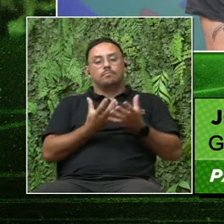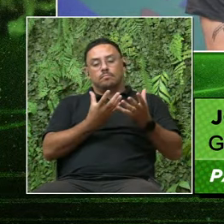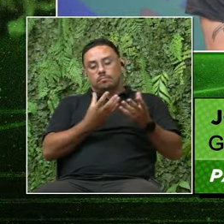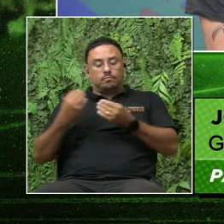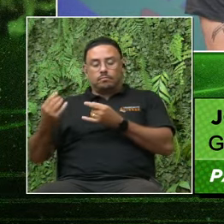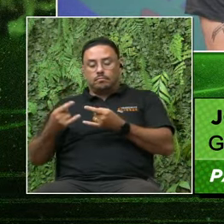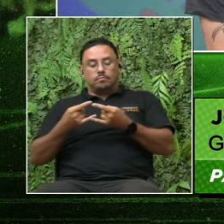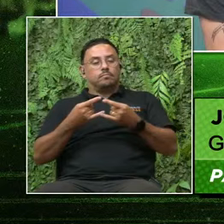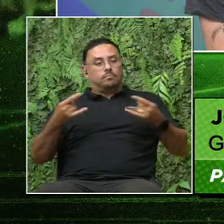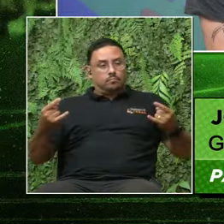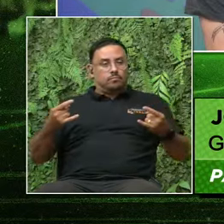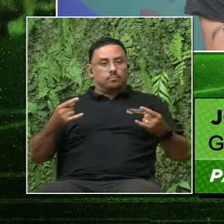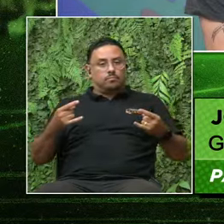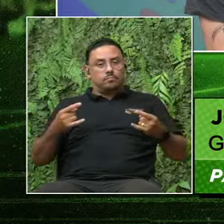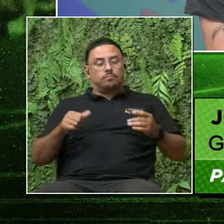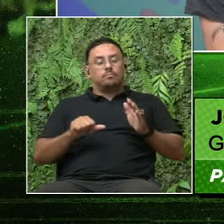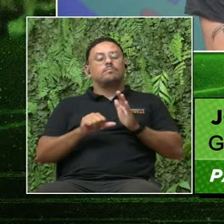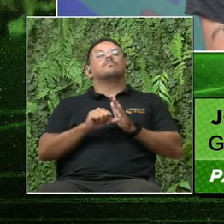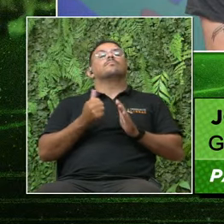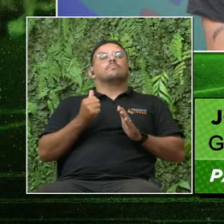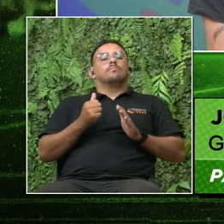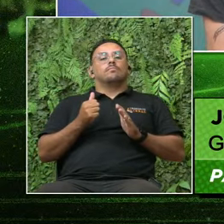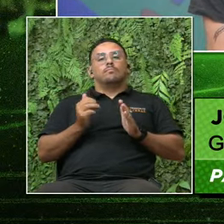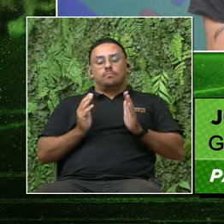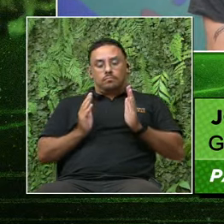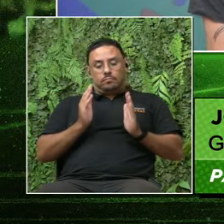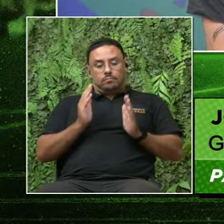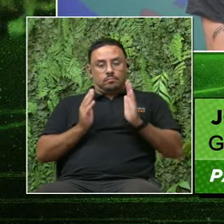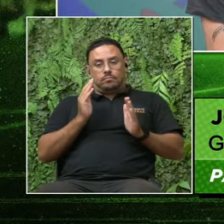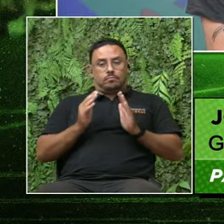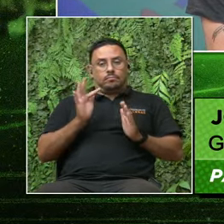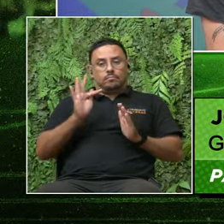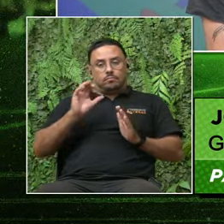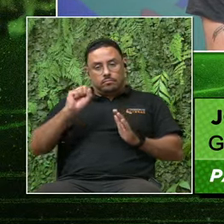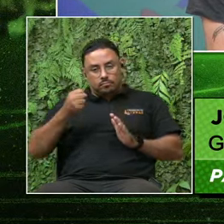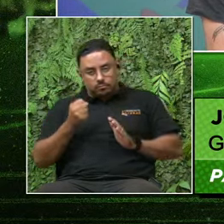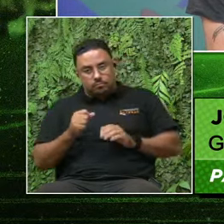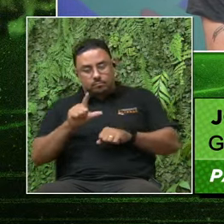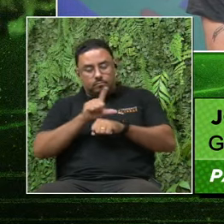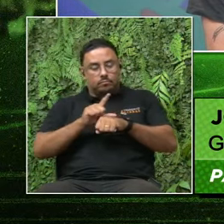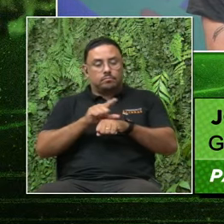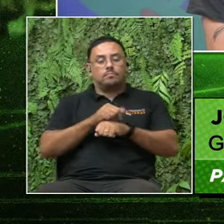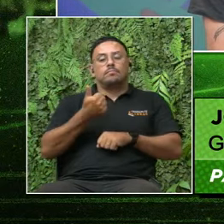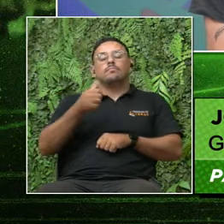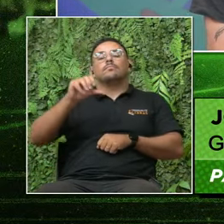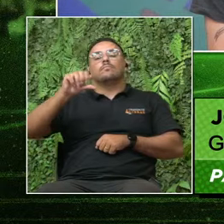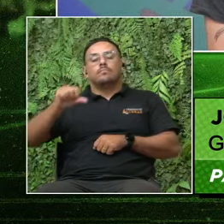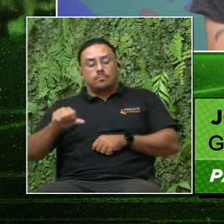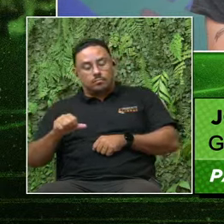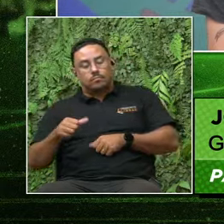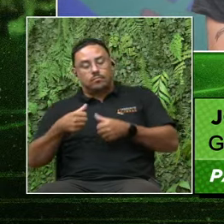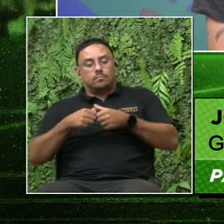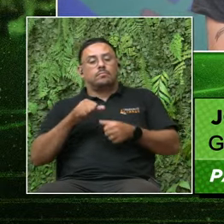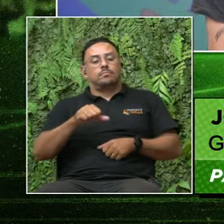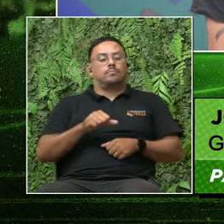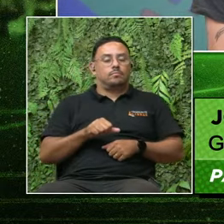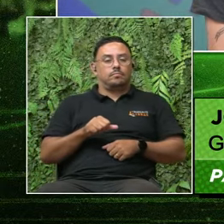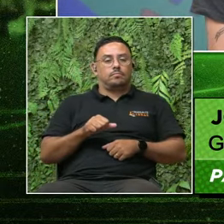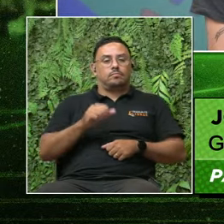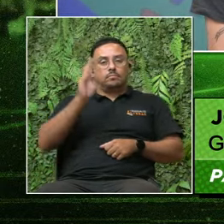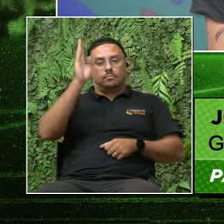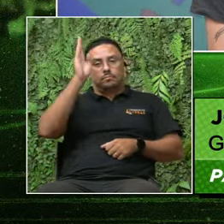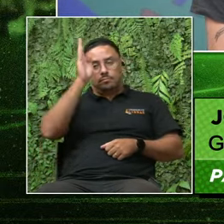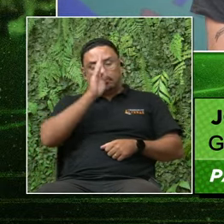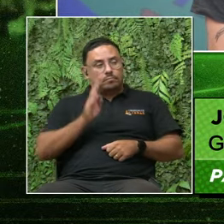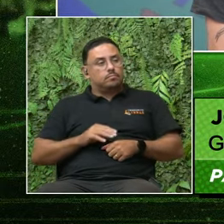três jogos em casa da primeira fase da Copa Libertadores da América e os ingressos pros 19 jogos em casa no Campeonato